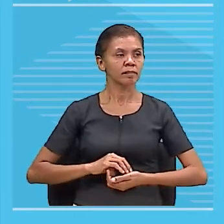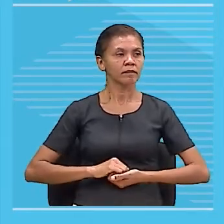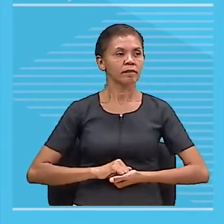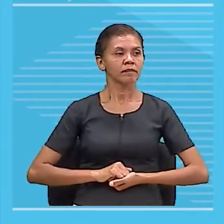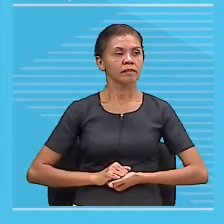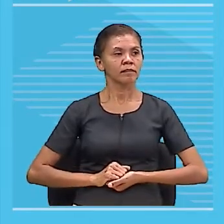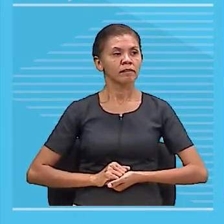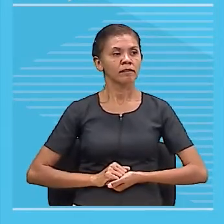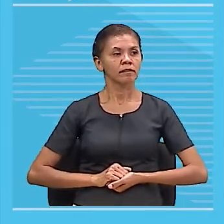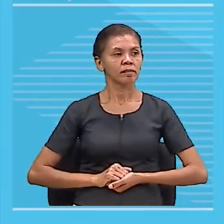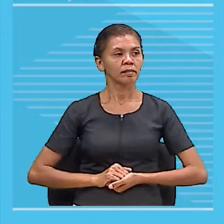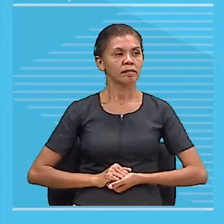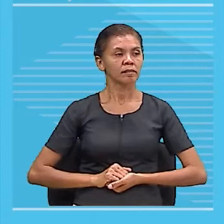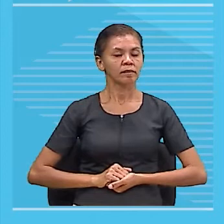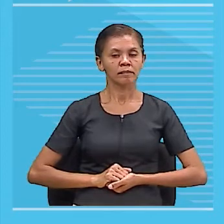6.